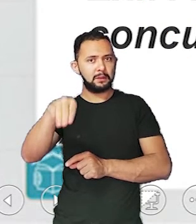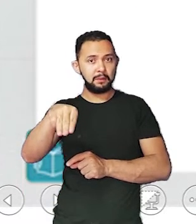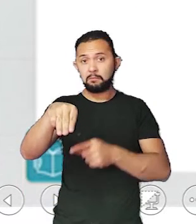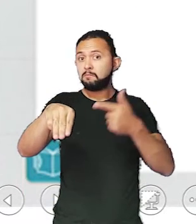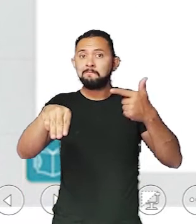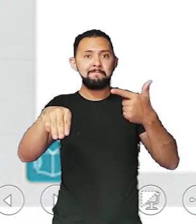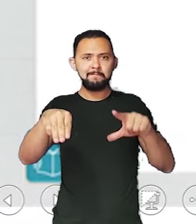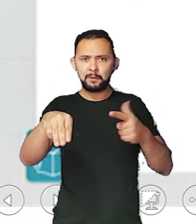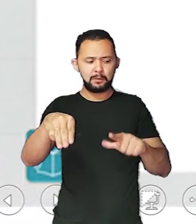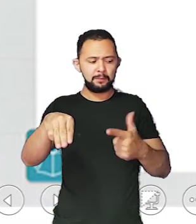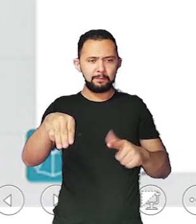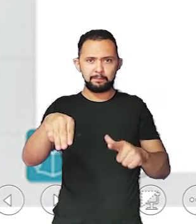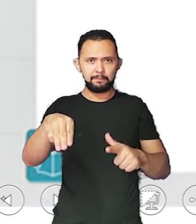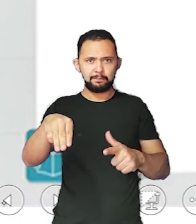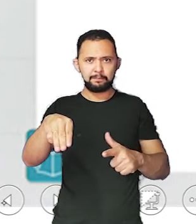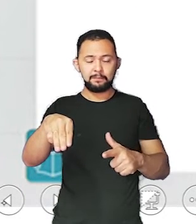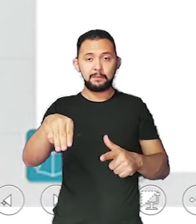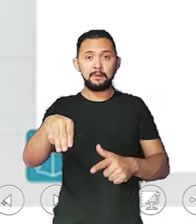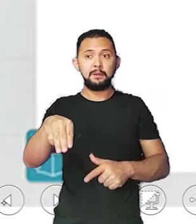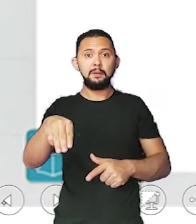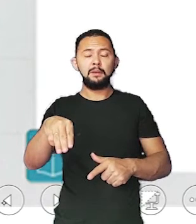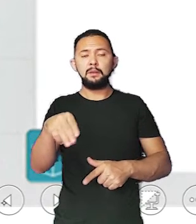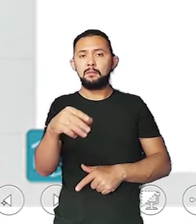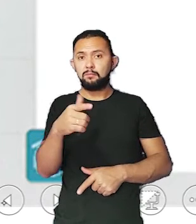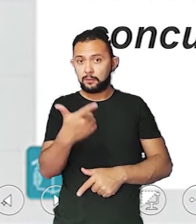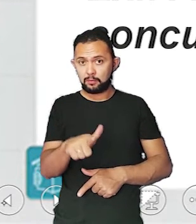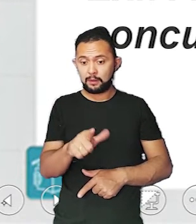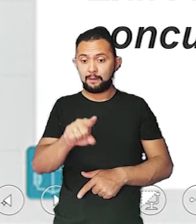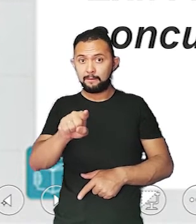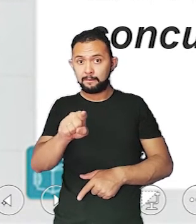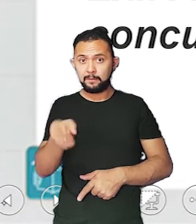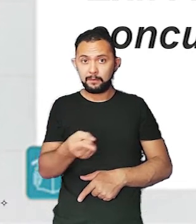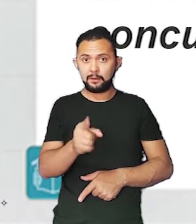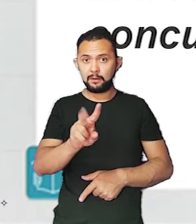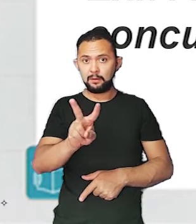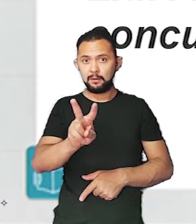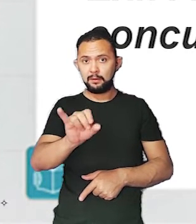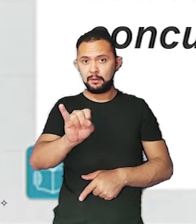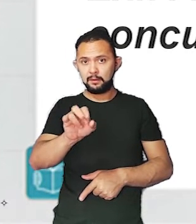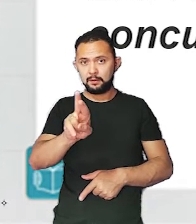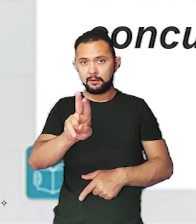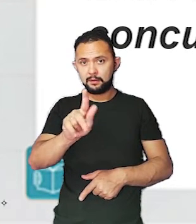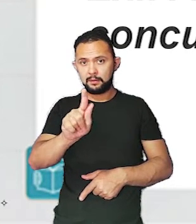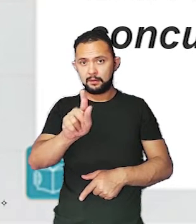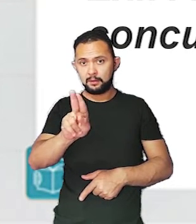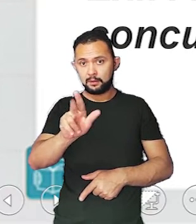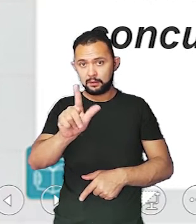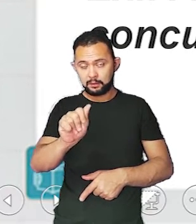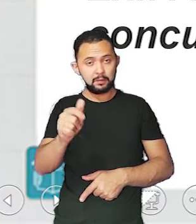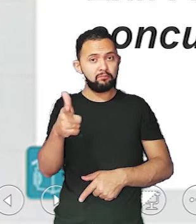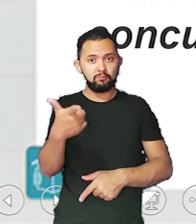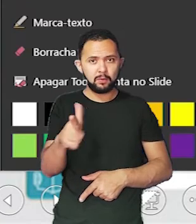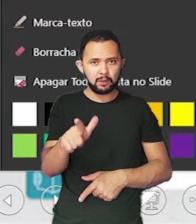né? Vamos ver se dá certo agora. Olha aí, não deu certo também de novo. Vamos lá. O sem que eu quero combinar com vocês aqui,